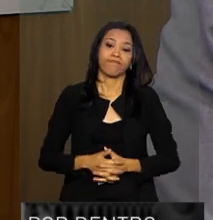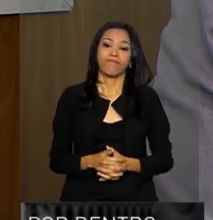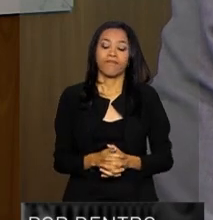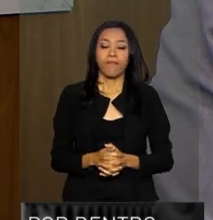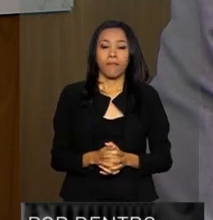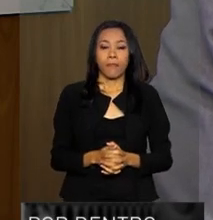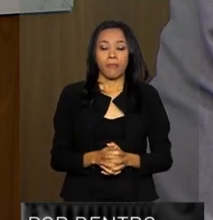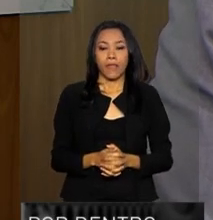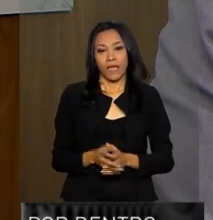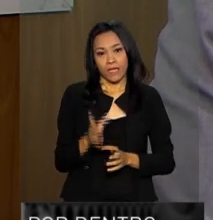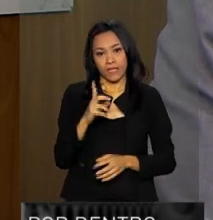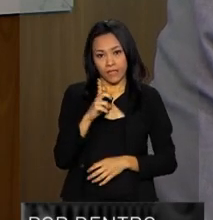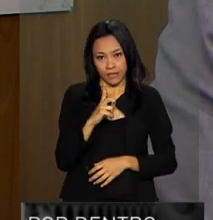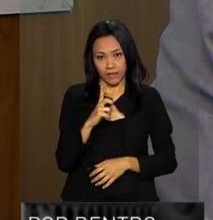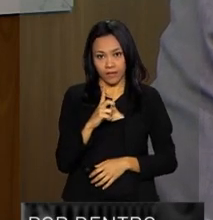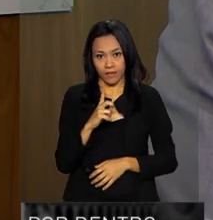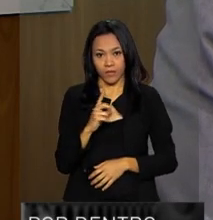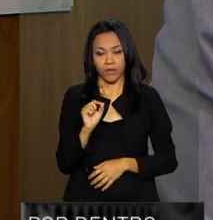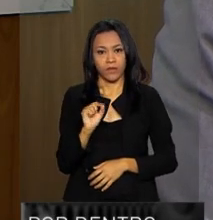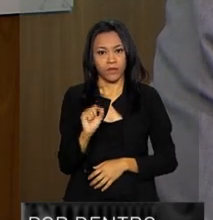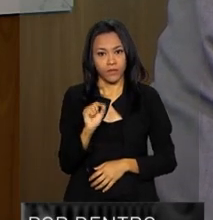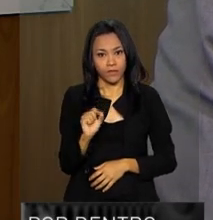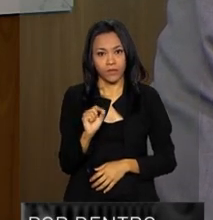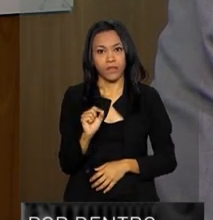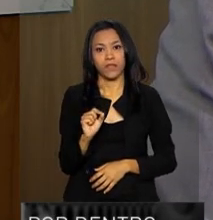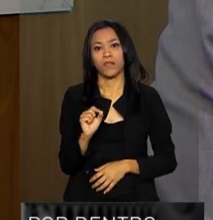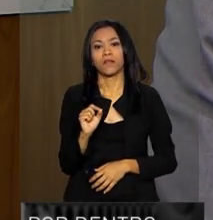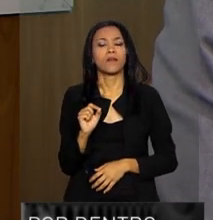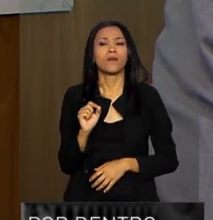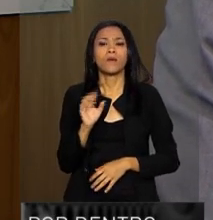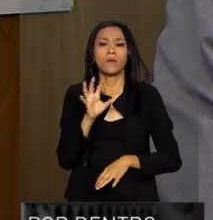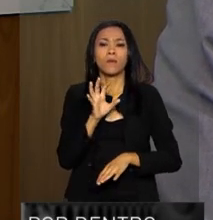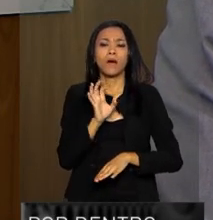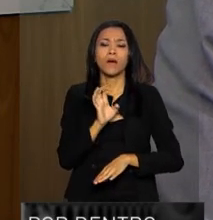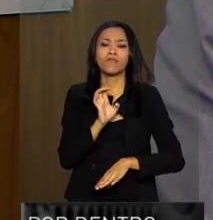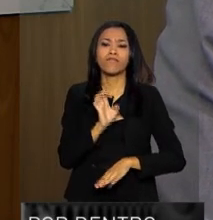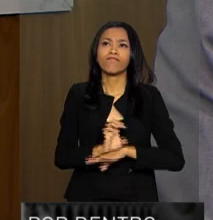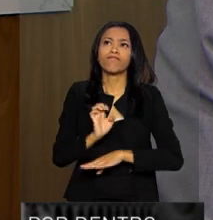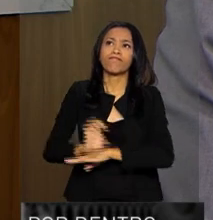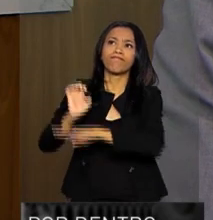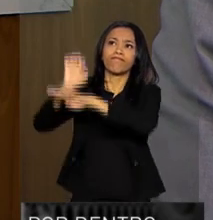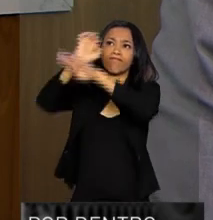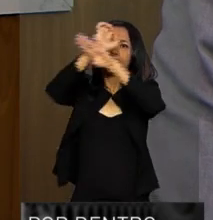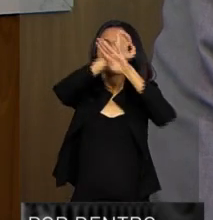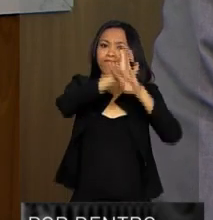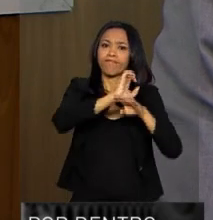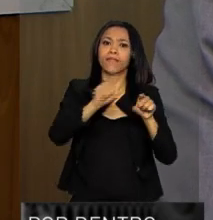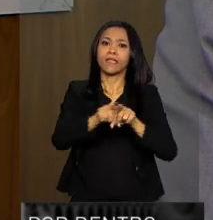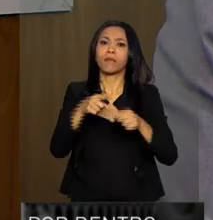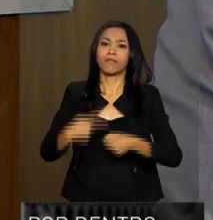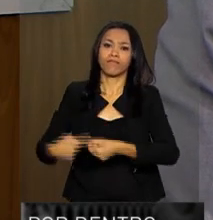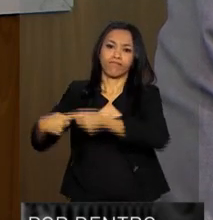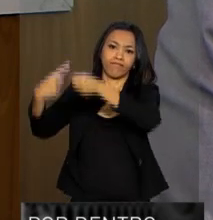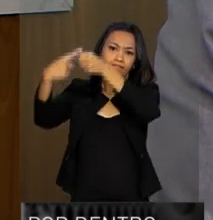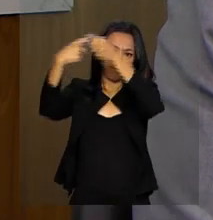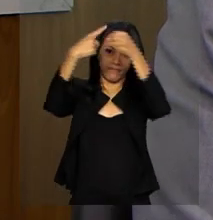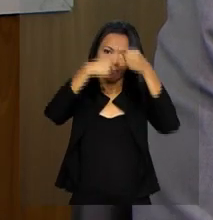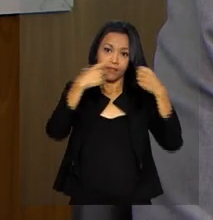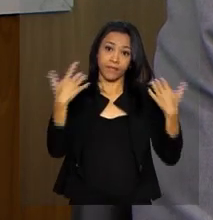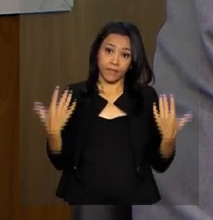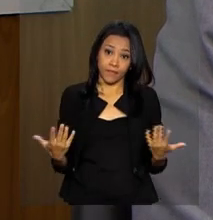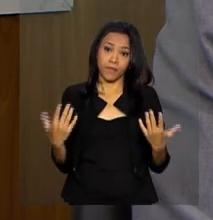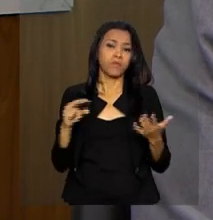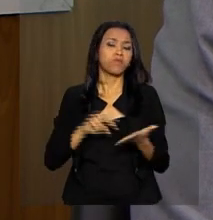temos uma perspectiva federalista e municipalista ou seja o ministério da cultura é